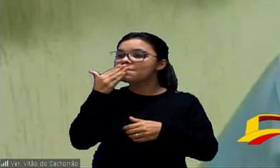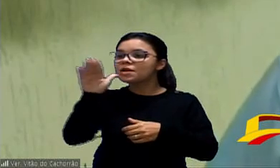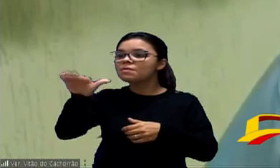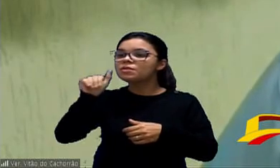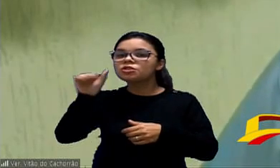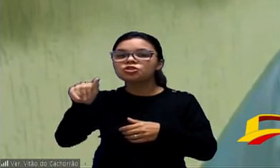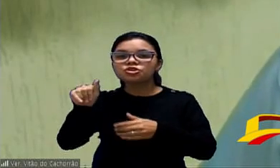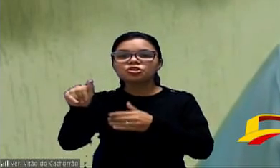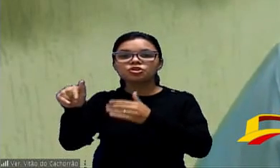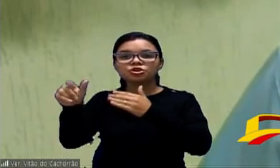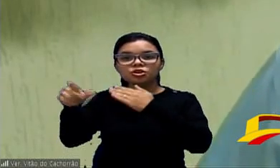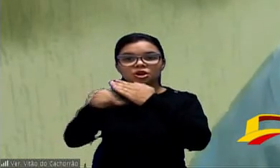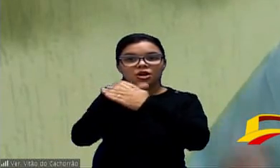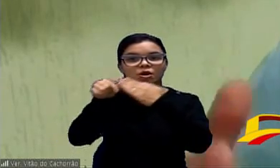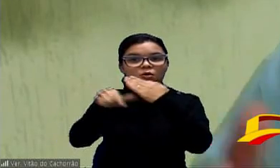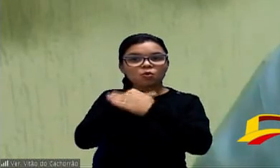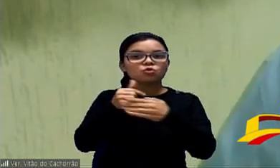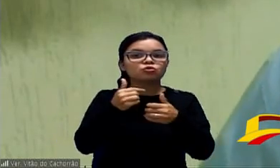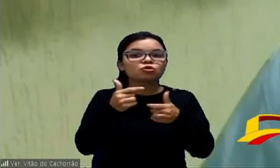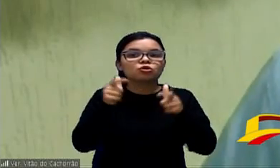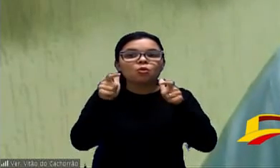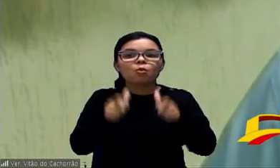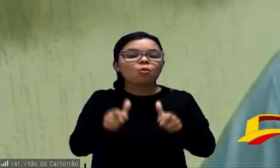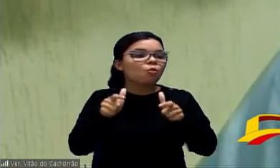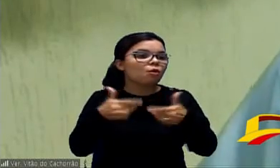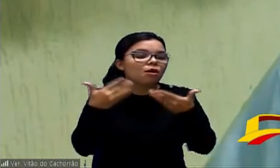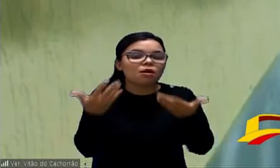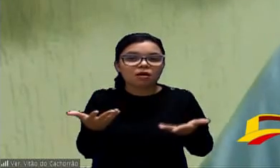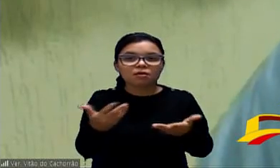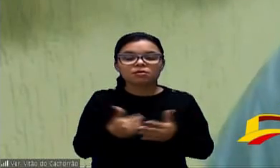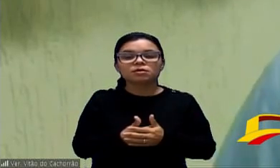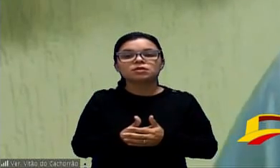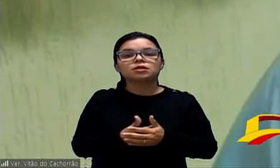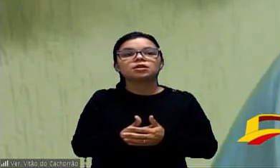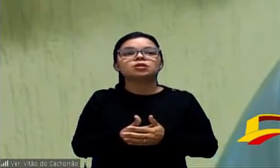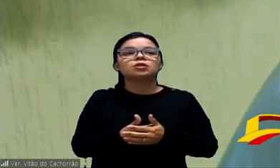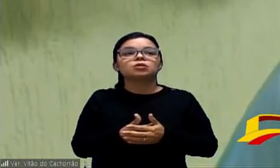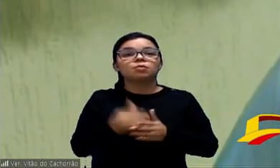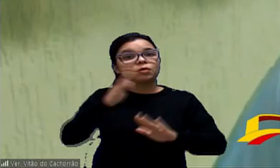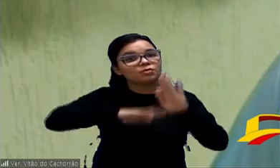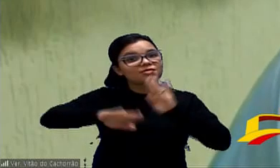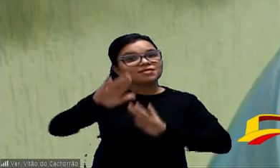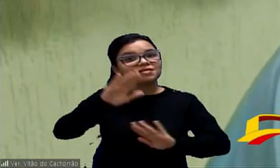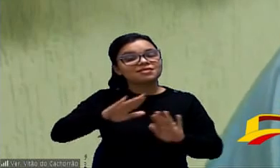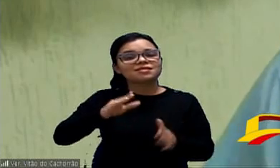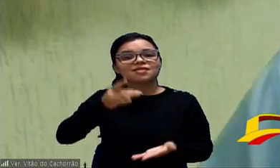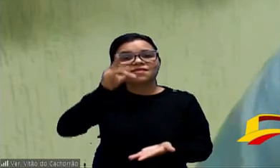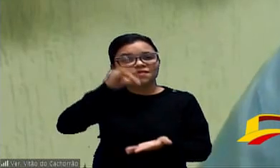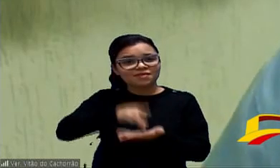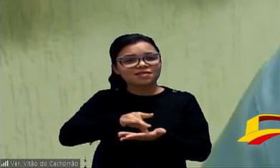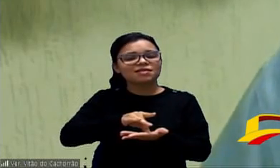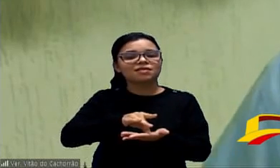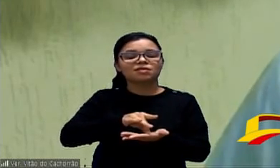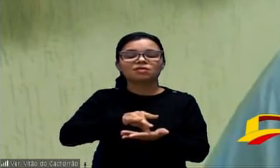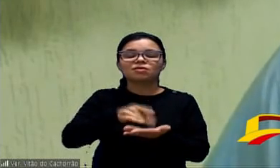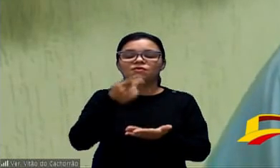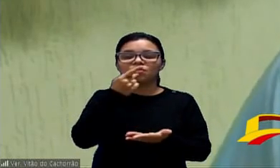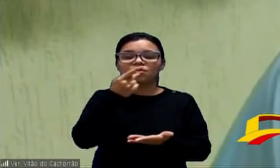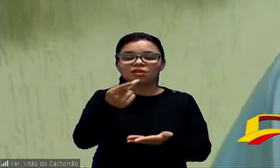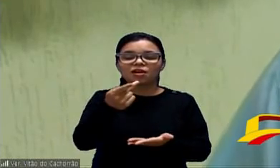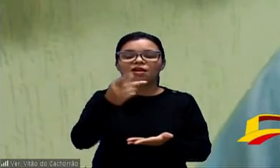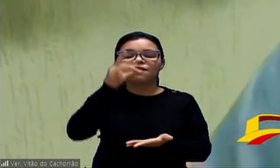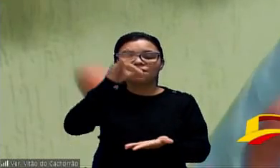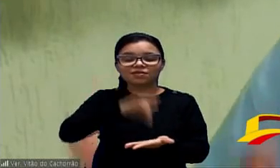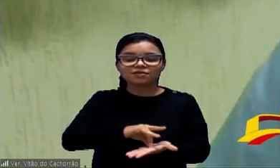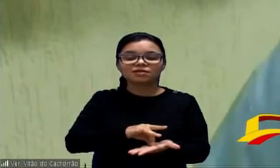SAMU animal, e a gente tem que tomar cuidado e ser sincero e transparente. O pessoal está falando aí que